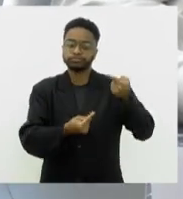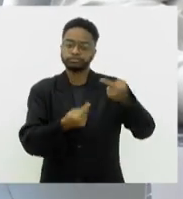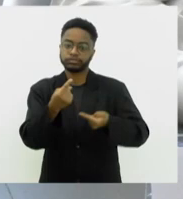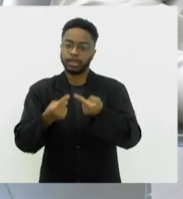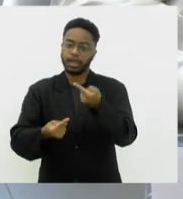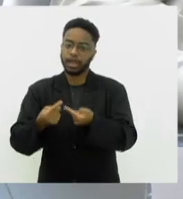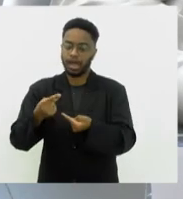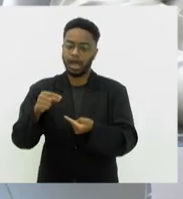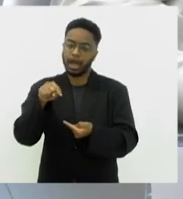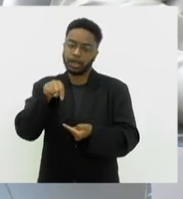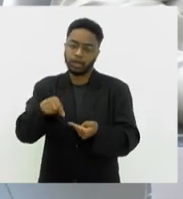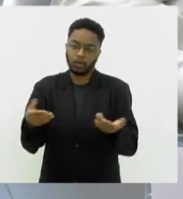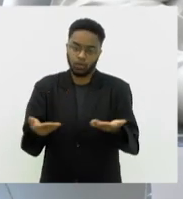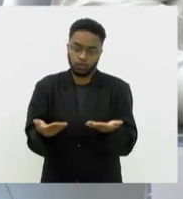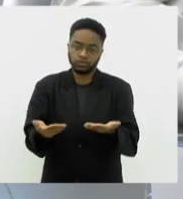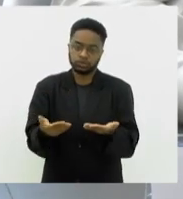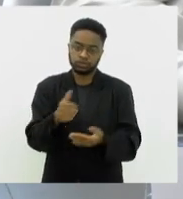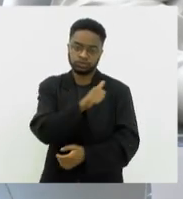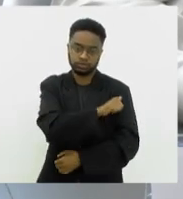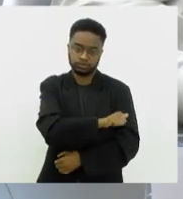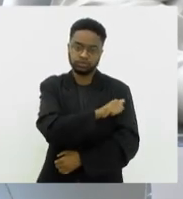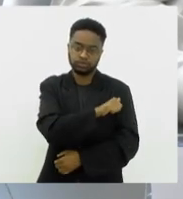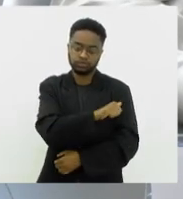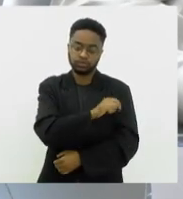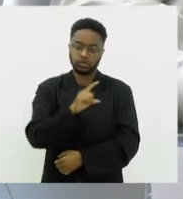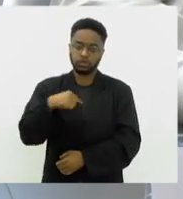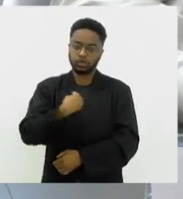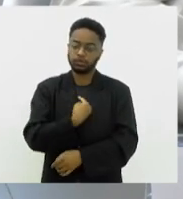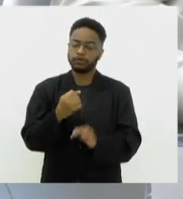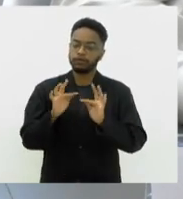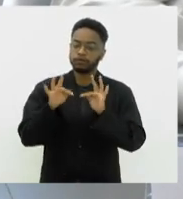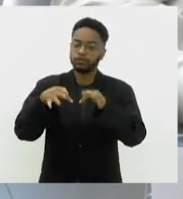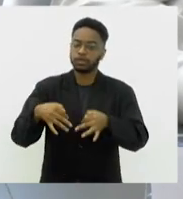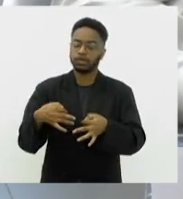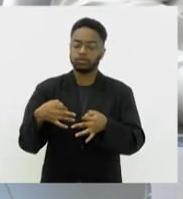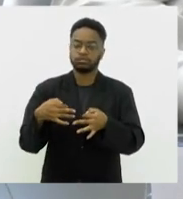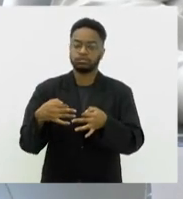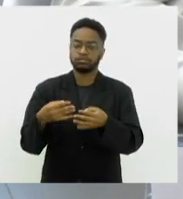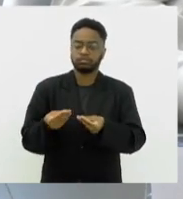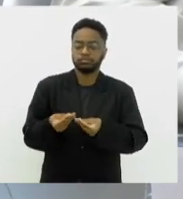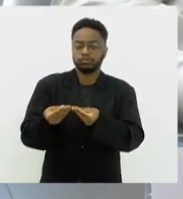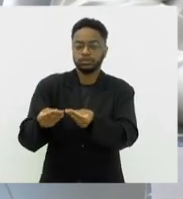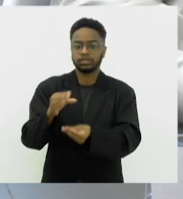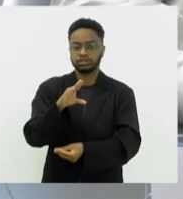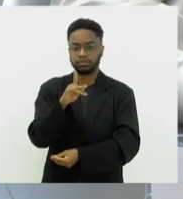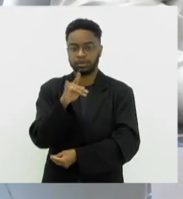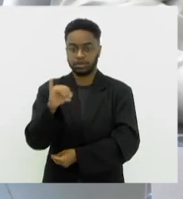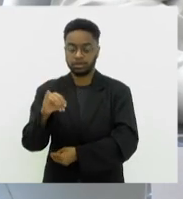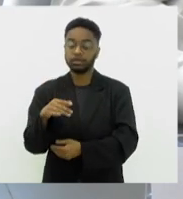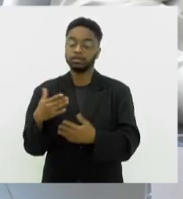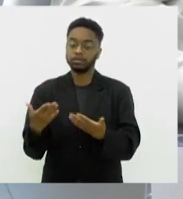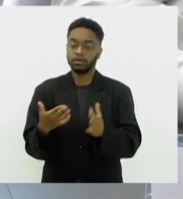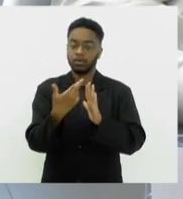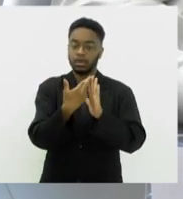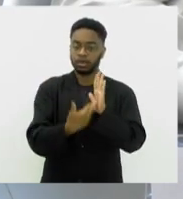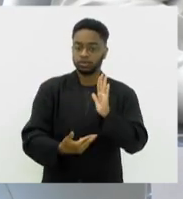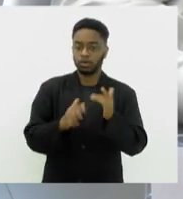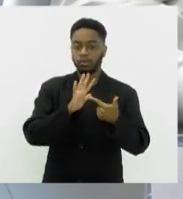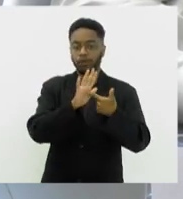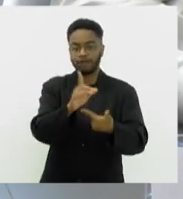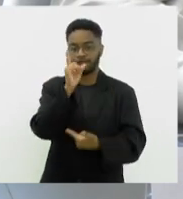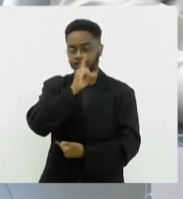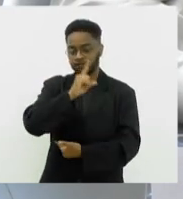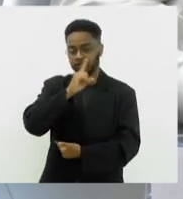ainda hoje nos términos dos trabalhos desta CPI as falhas apontadas pelos relatórios referidos para